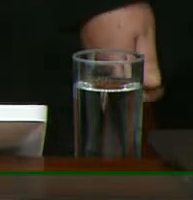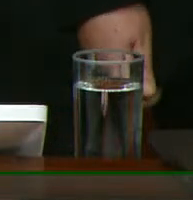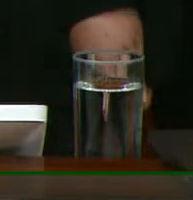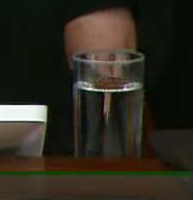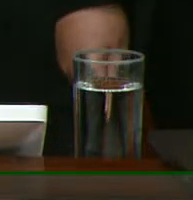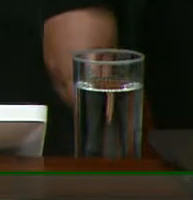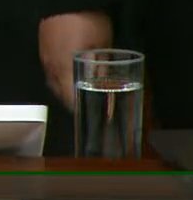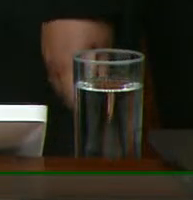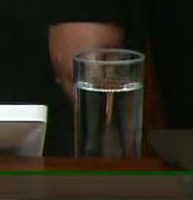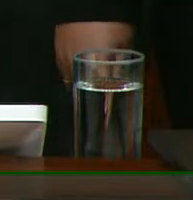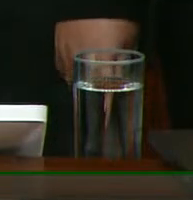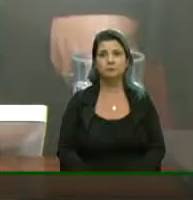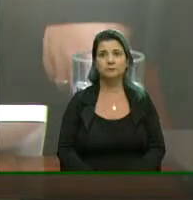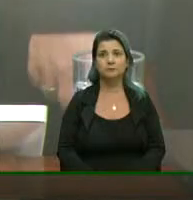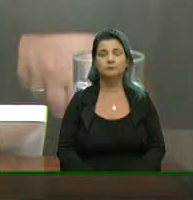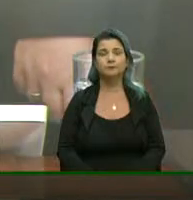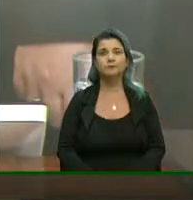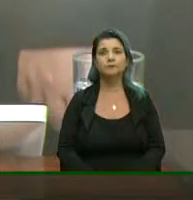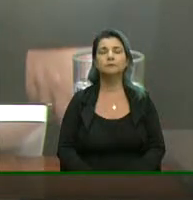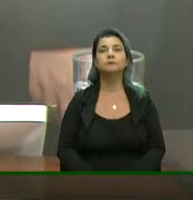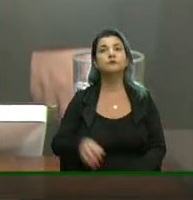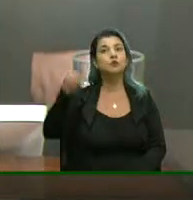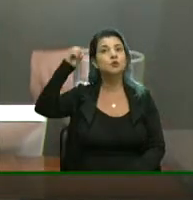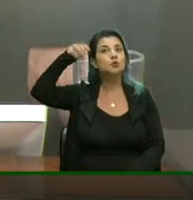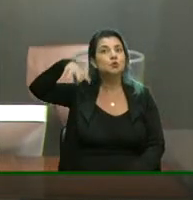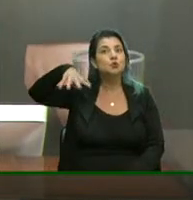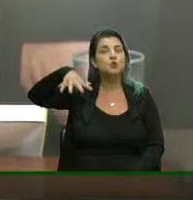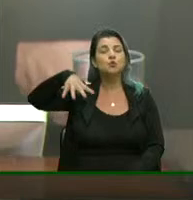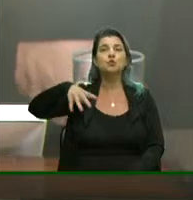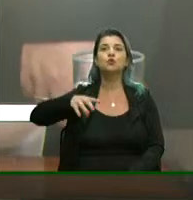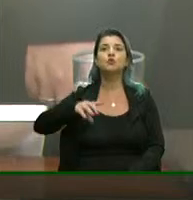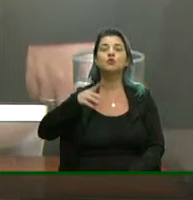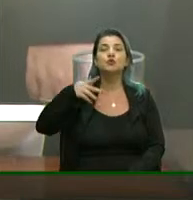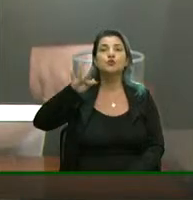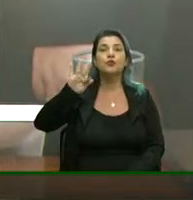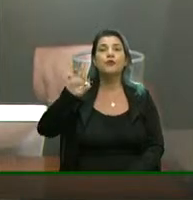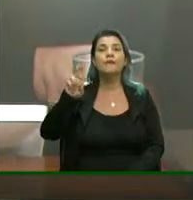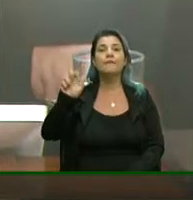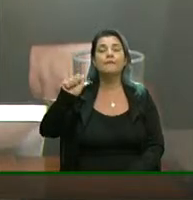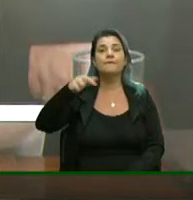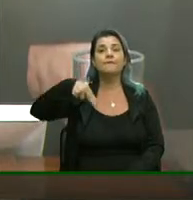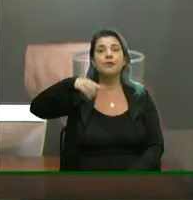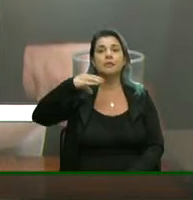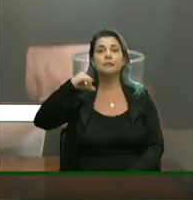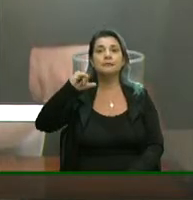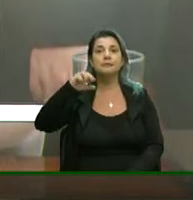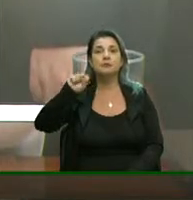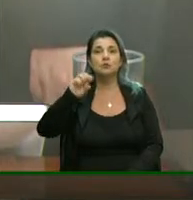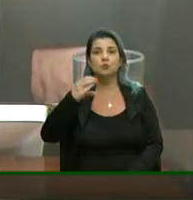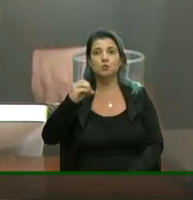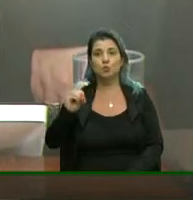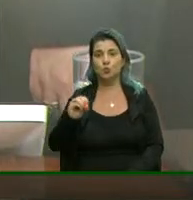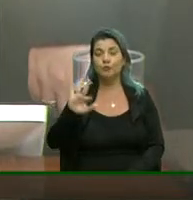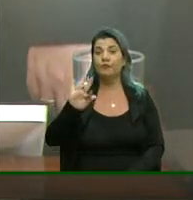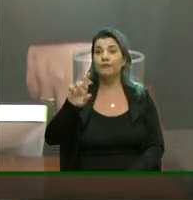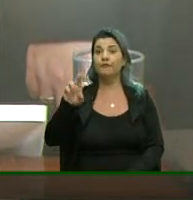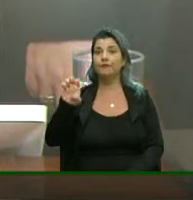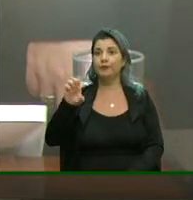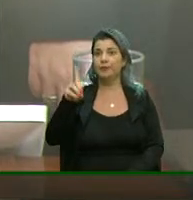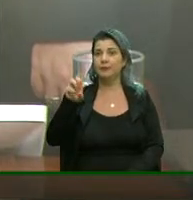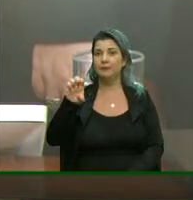PSDB. Desiste, Vossa Excelência. Francisco Antunes, Partido Progressista. Frederico Antunes, Partido